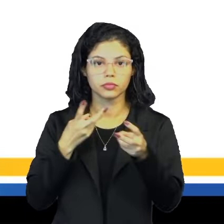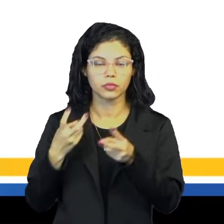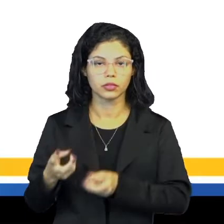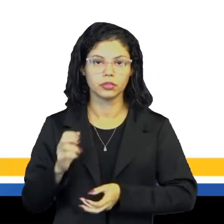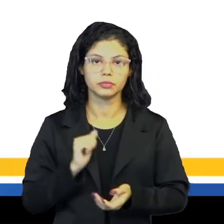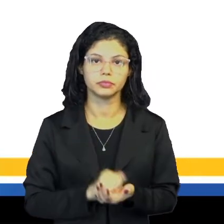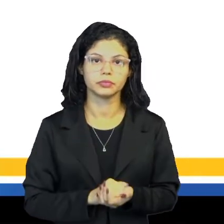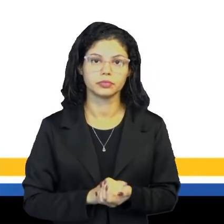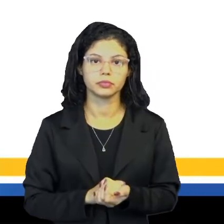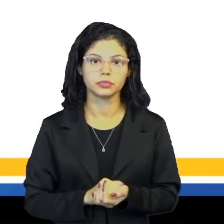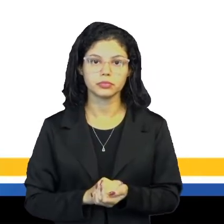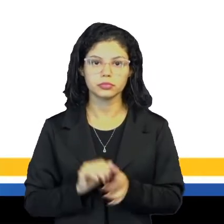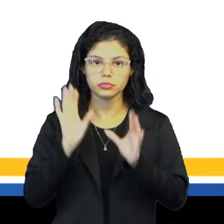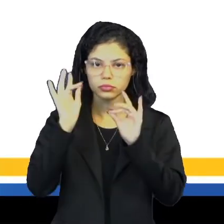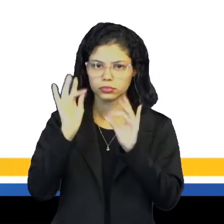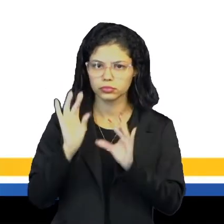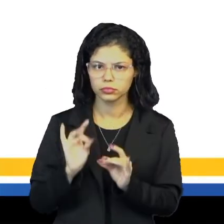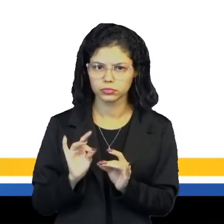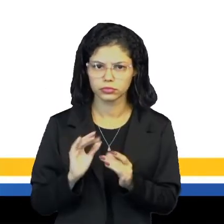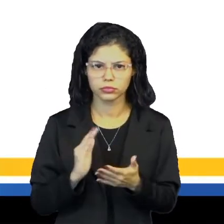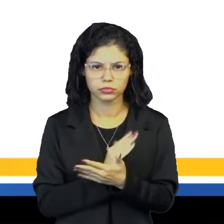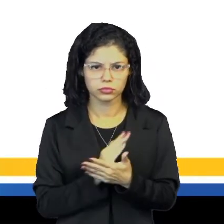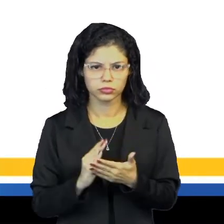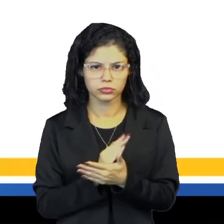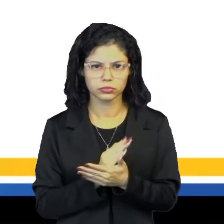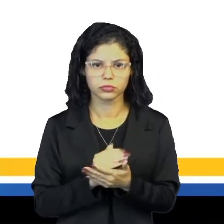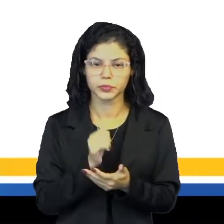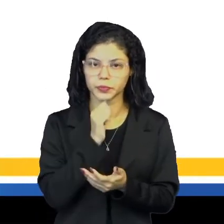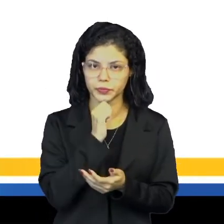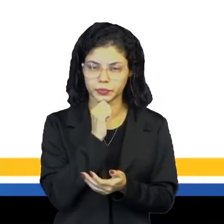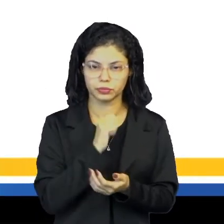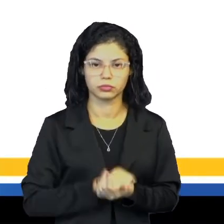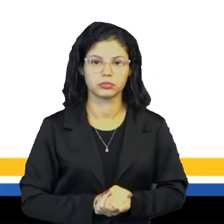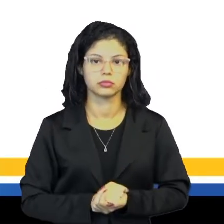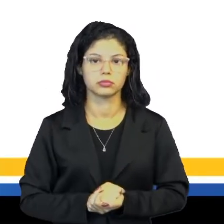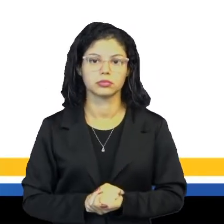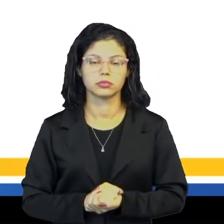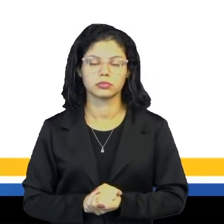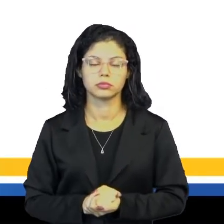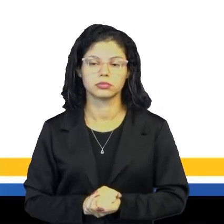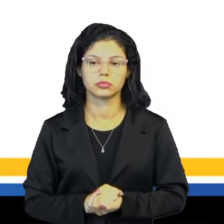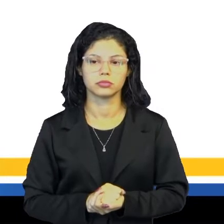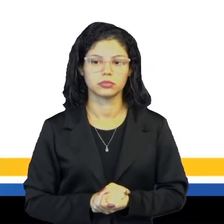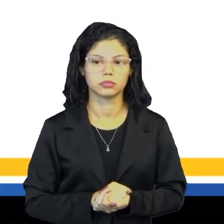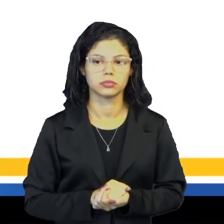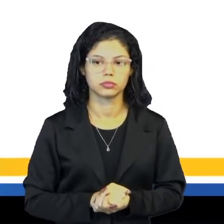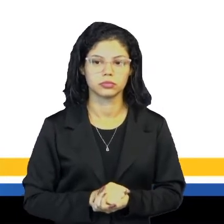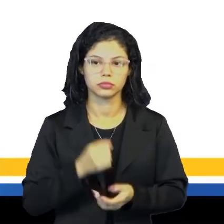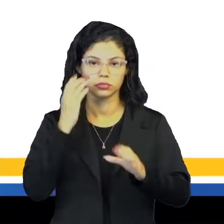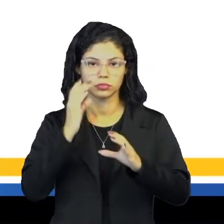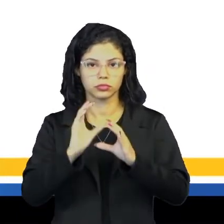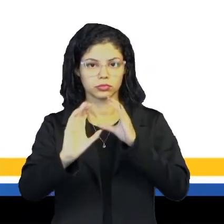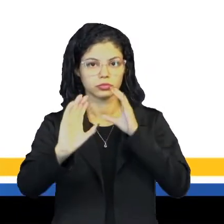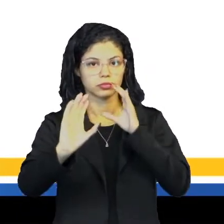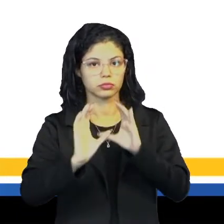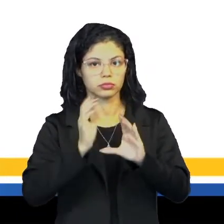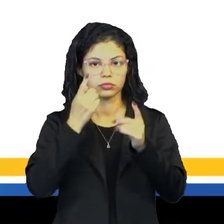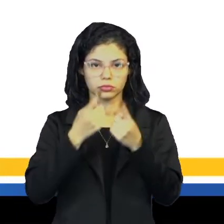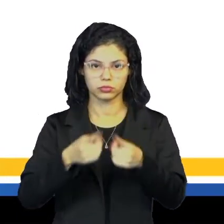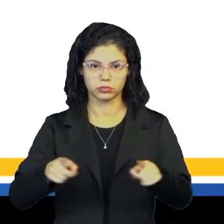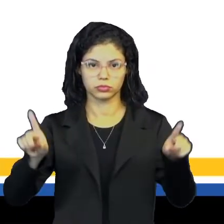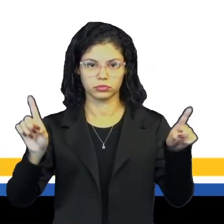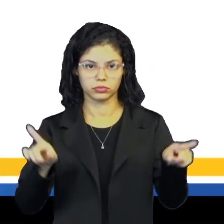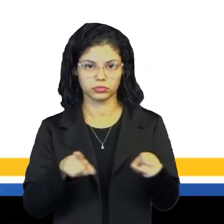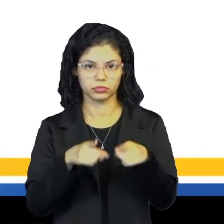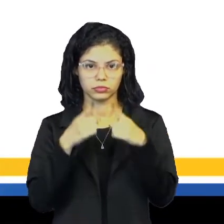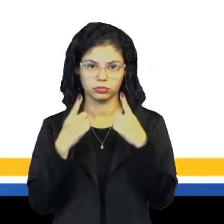ver resquícios aí do palco teatral, tá bom? Então, nós temos aí a orquestra, nós podemos observar a